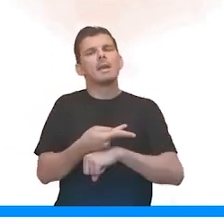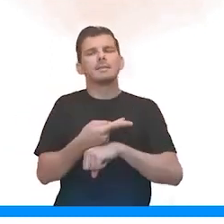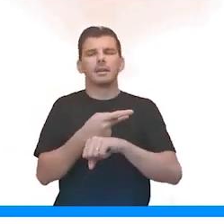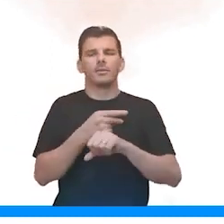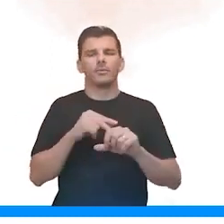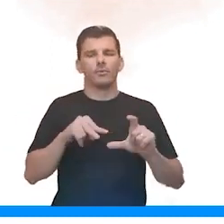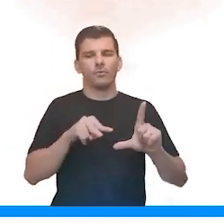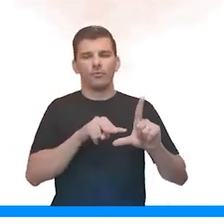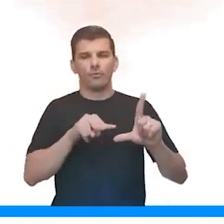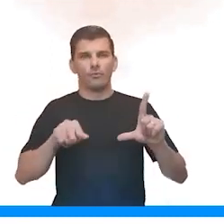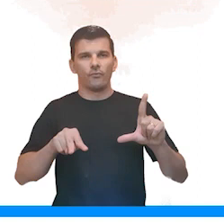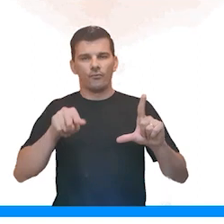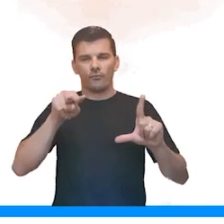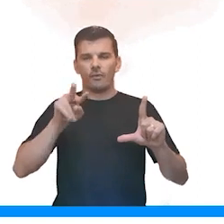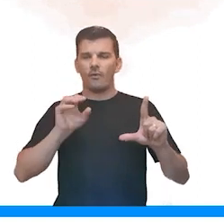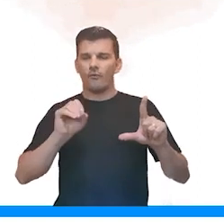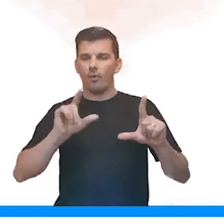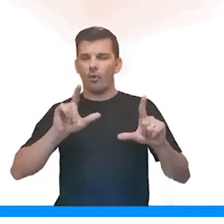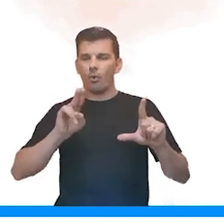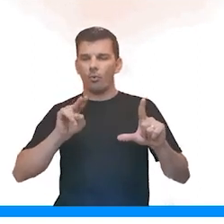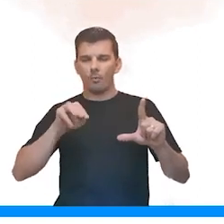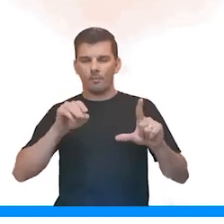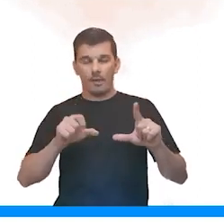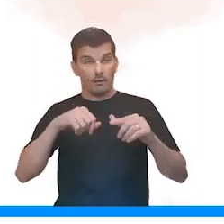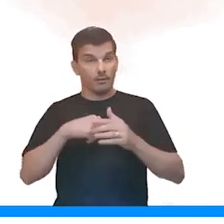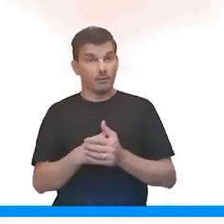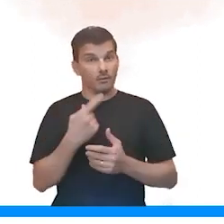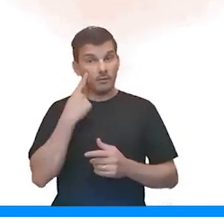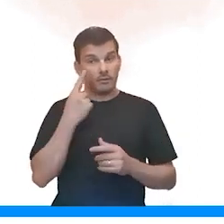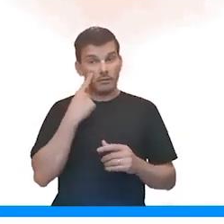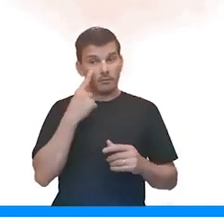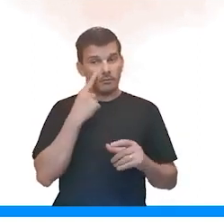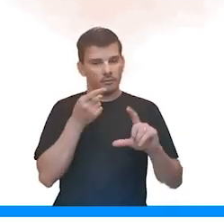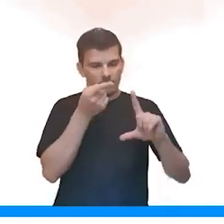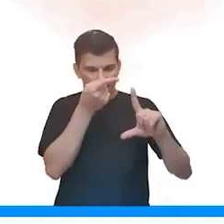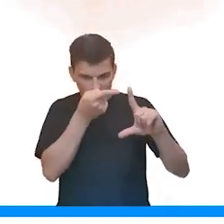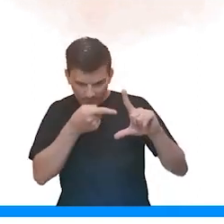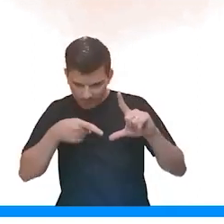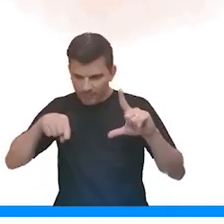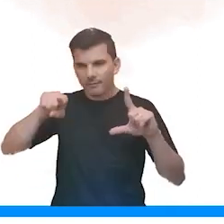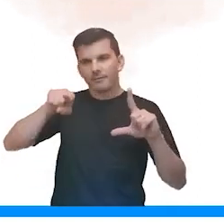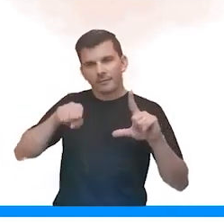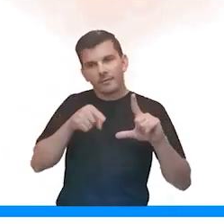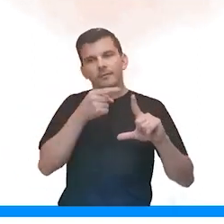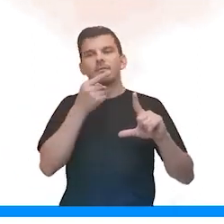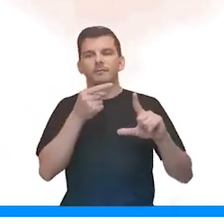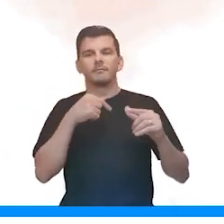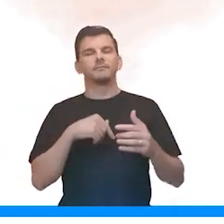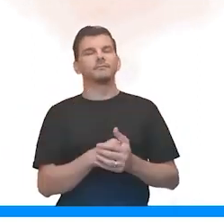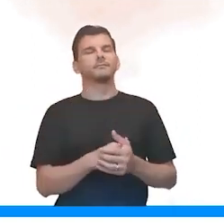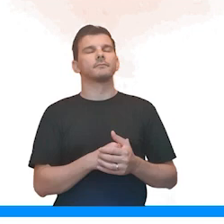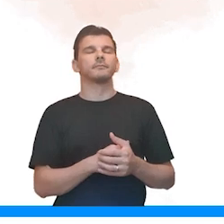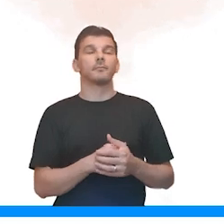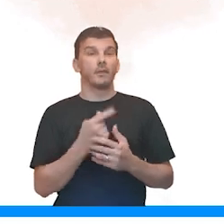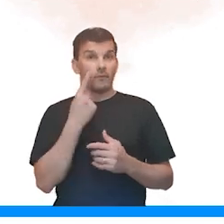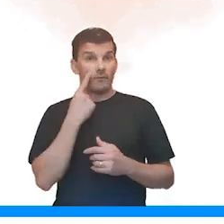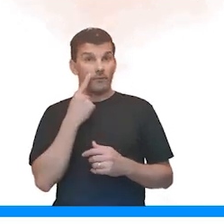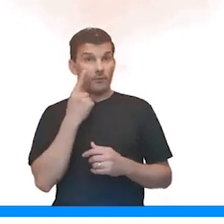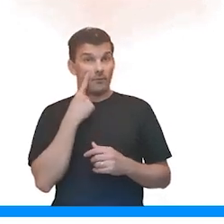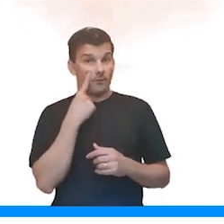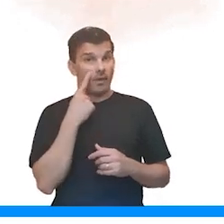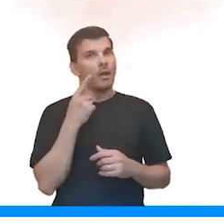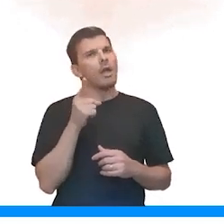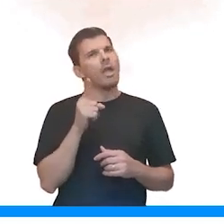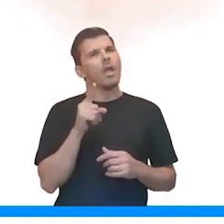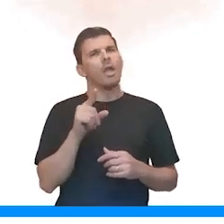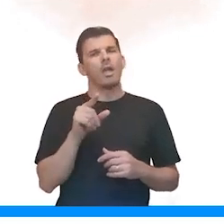um gráfico pressão sobre volume, tá? E eu também tenho uma transformação cíclica. Olha lá, ó, olha o sentido de movimento da transformação,